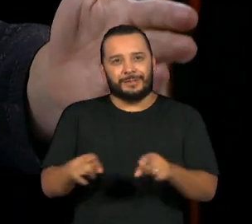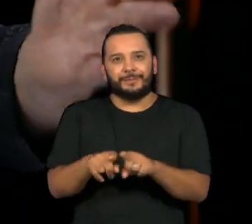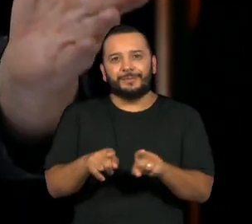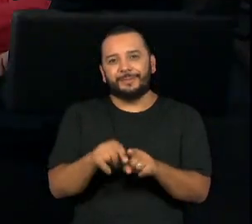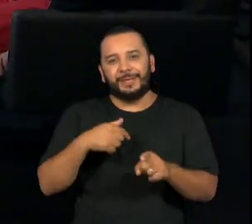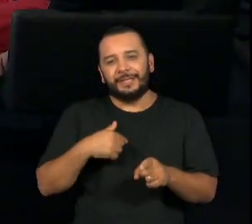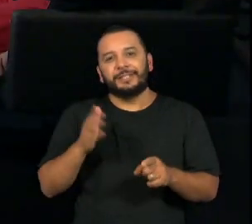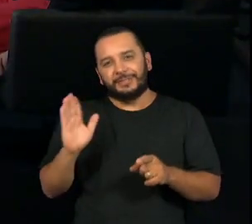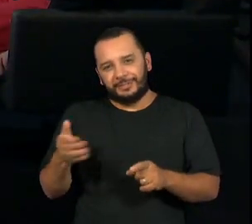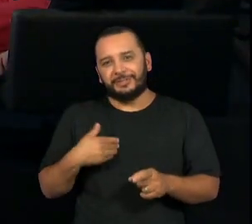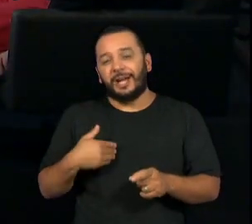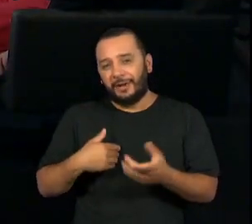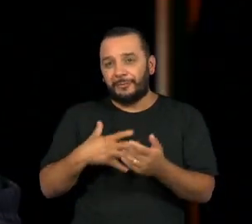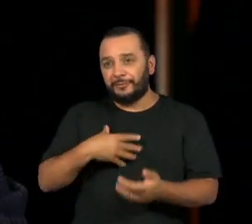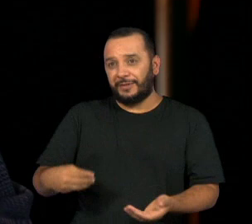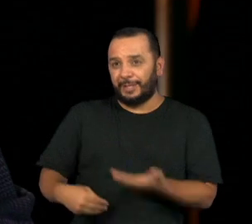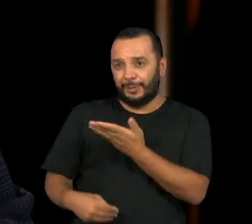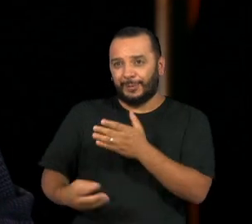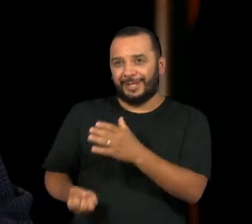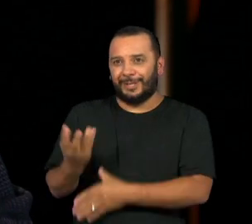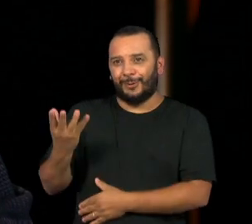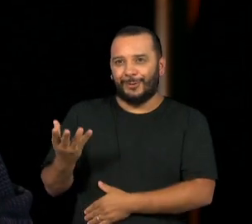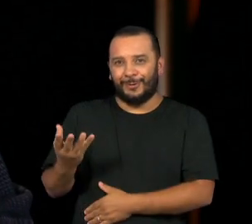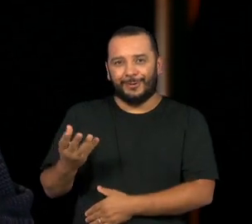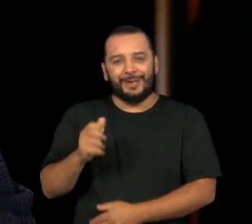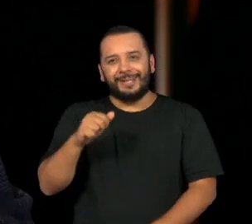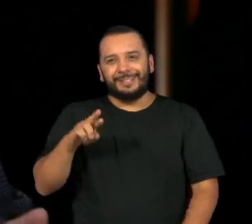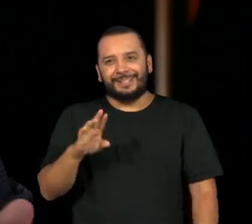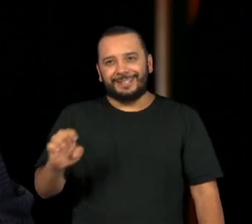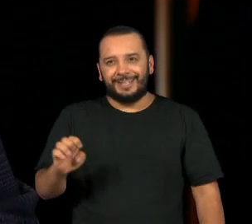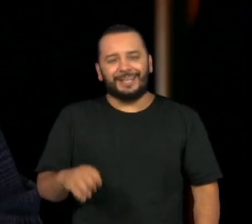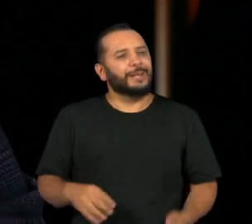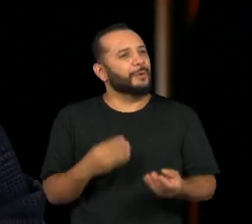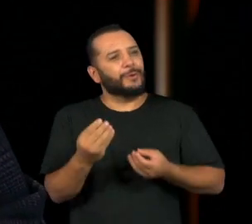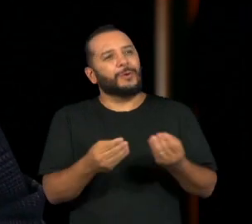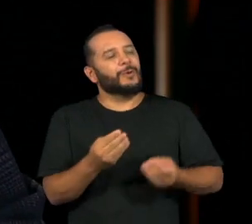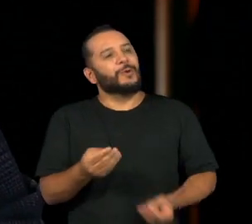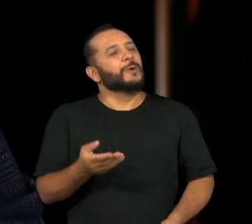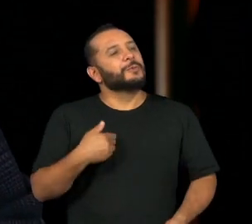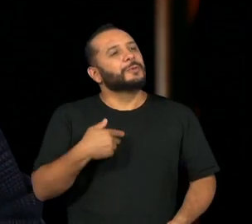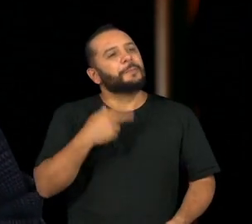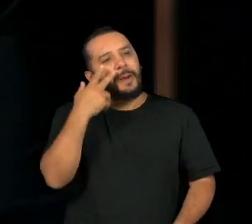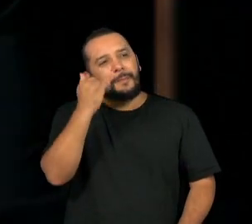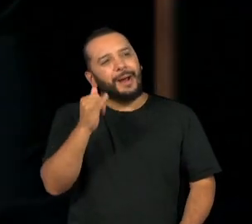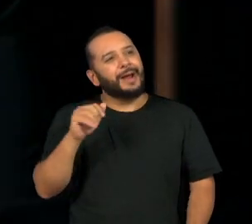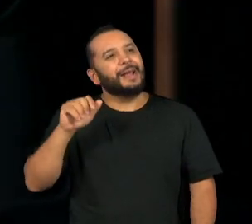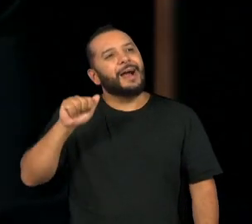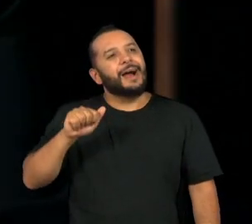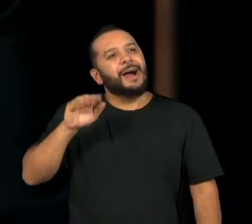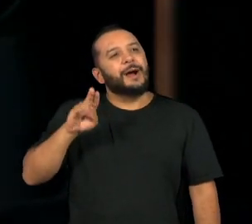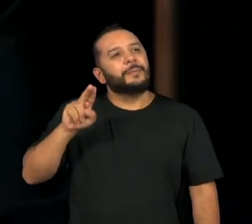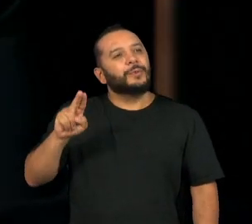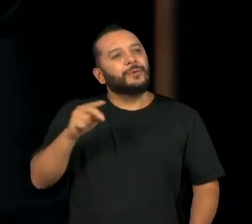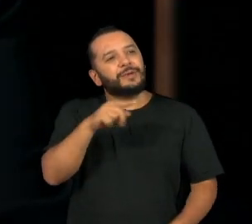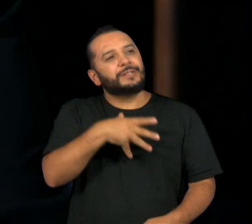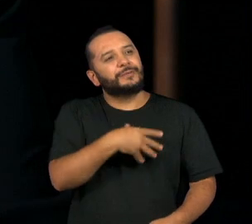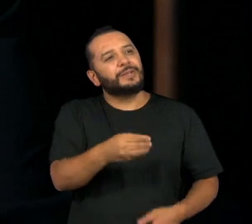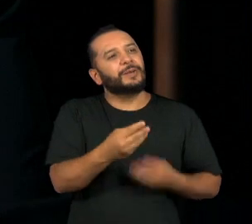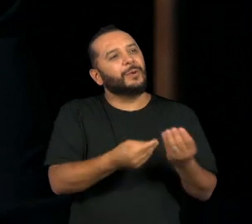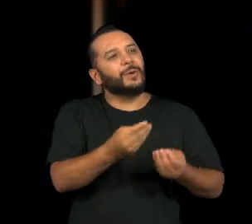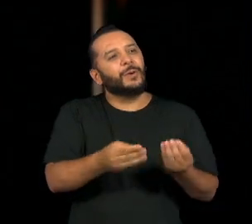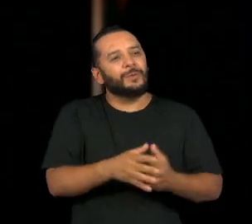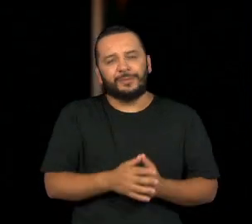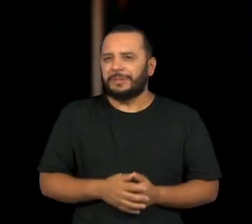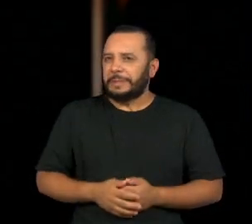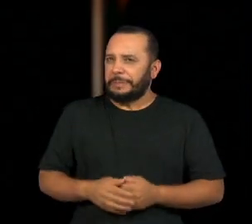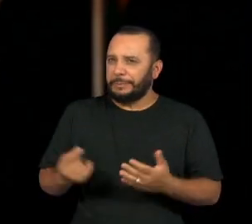convidado, André Abujamra. O André... Como é ser filho do Abu? Que pergunta, mano. Você